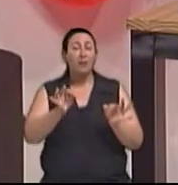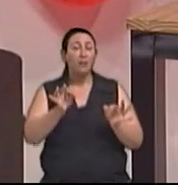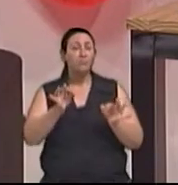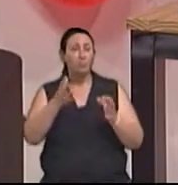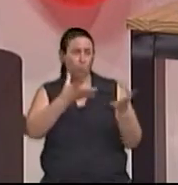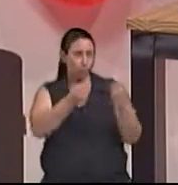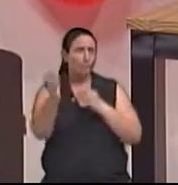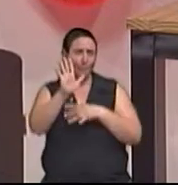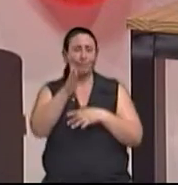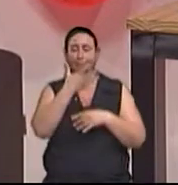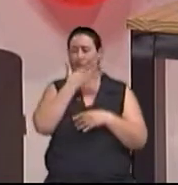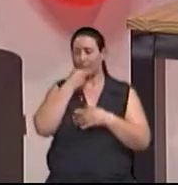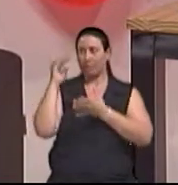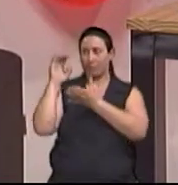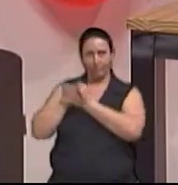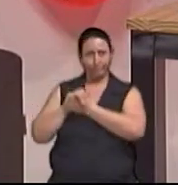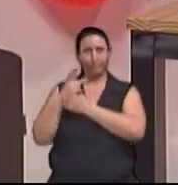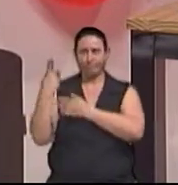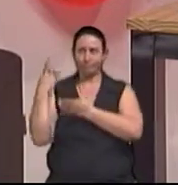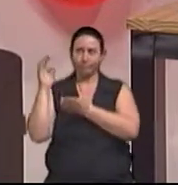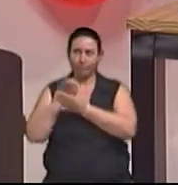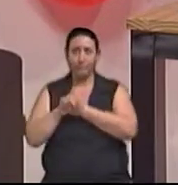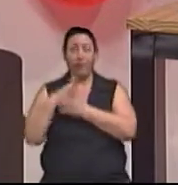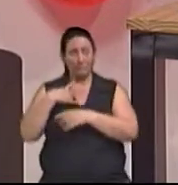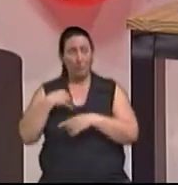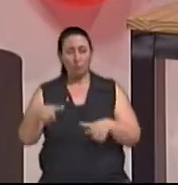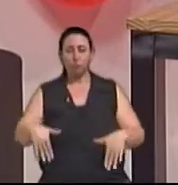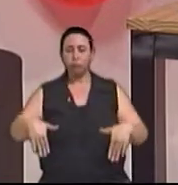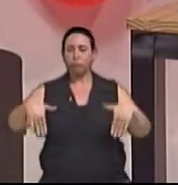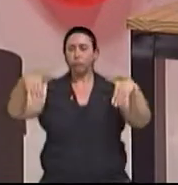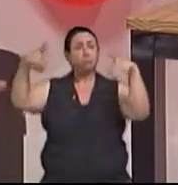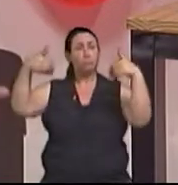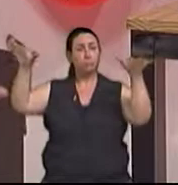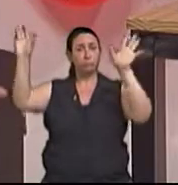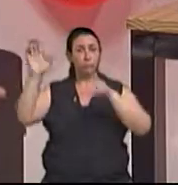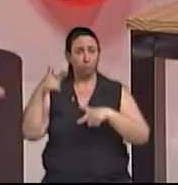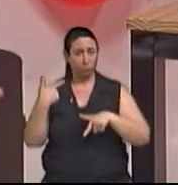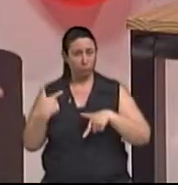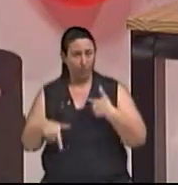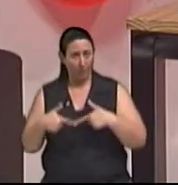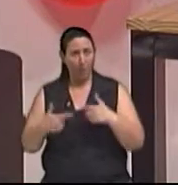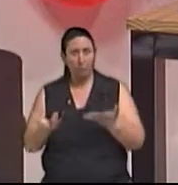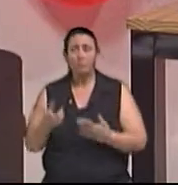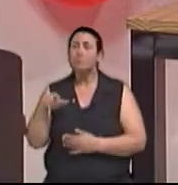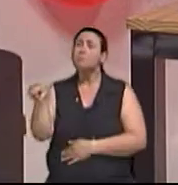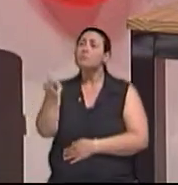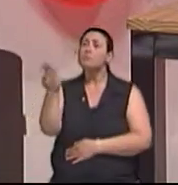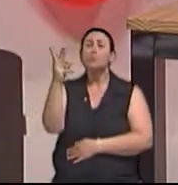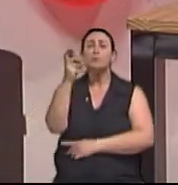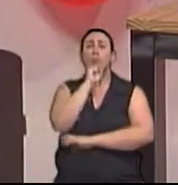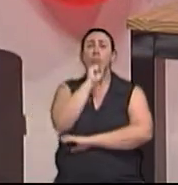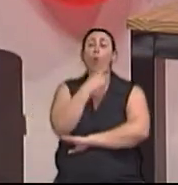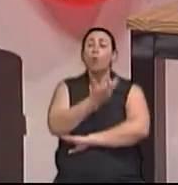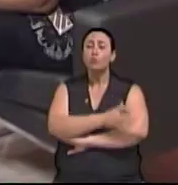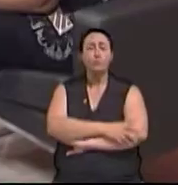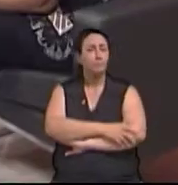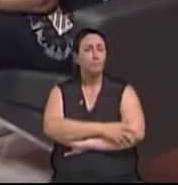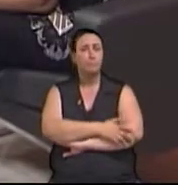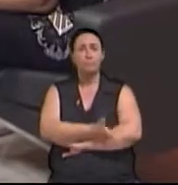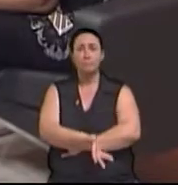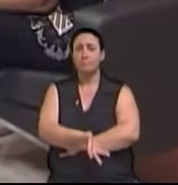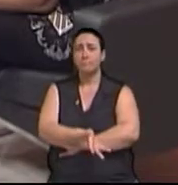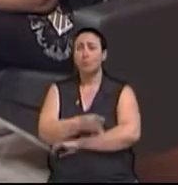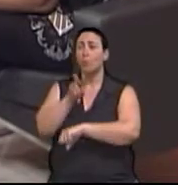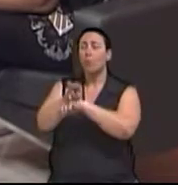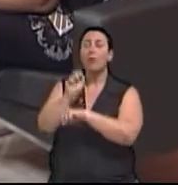não é os filhos quando chegam a uma certa idade trabalham você vai deixar os seus pais com quem sozinho já não pode que